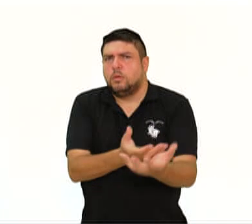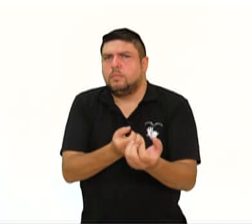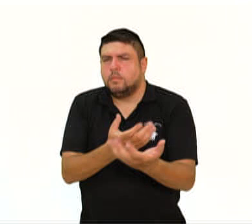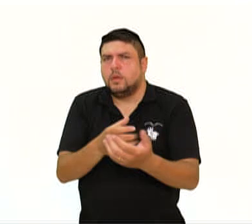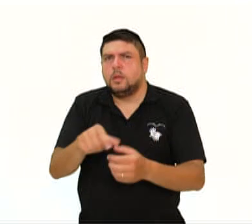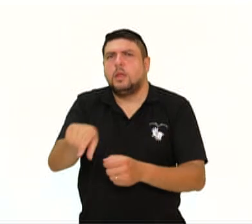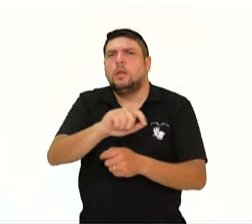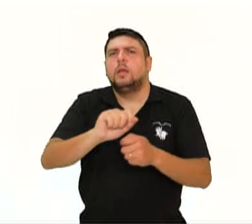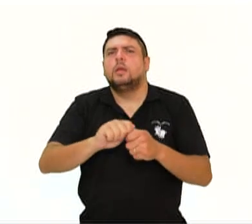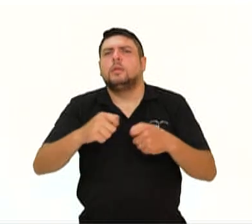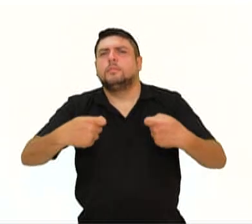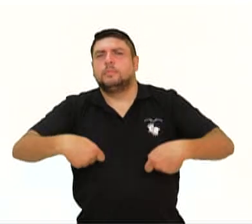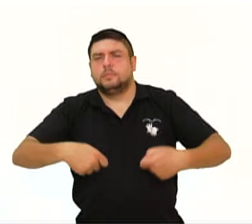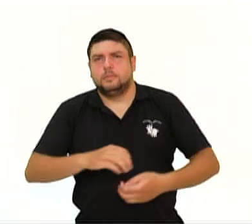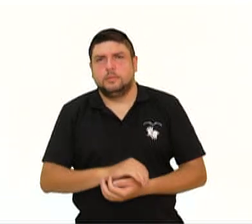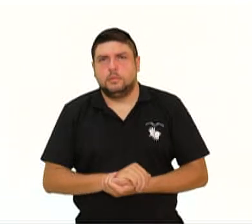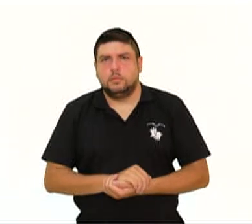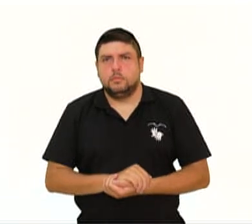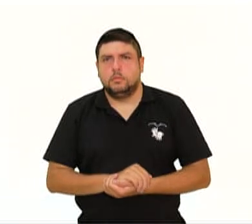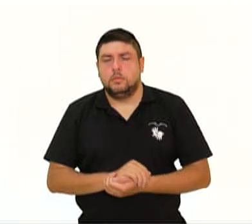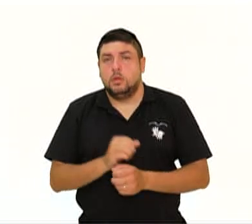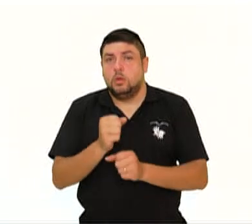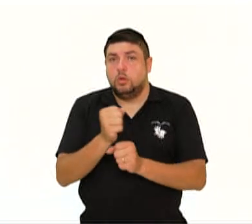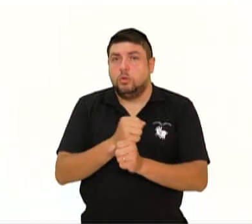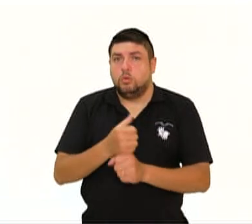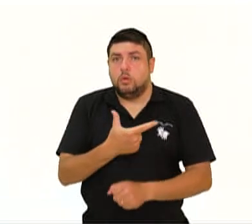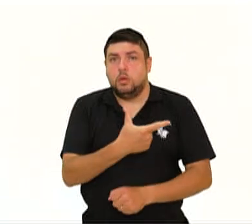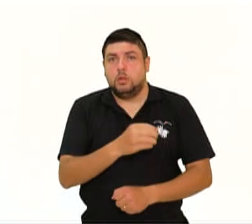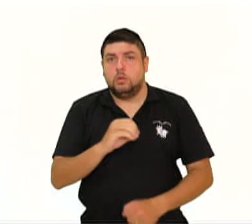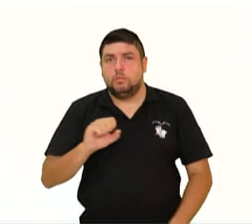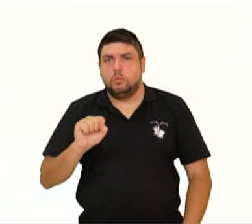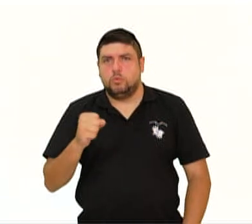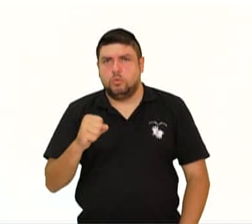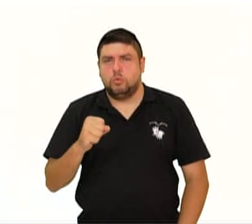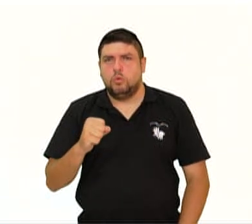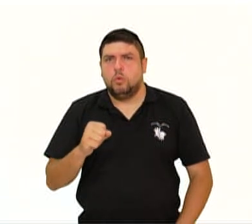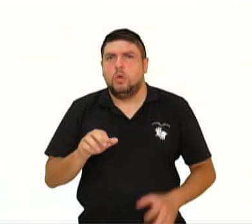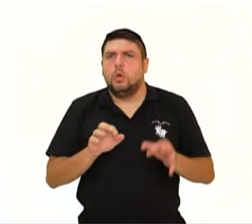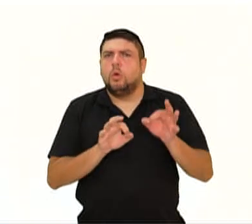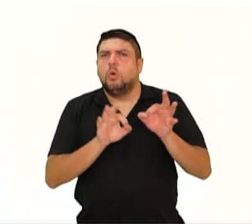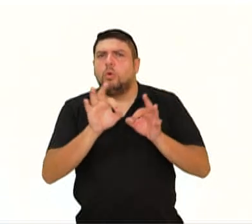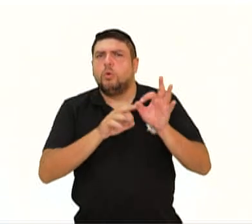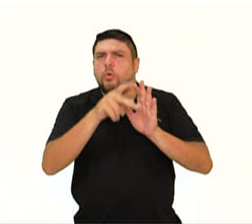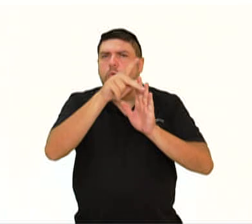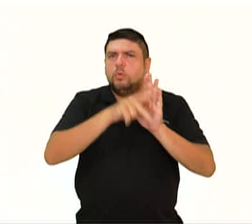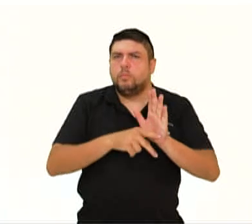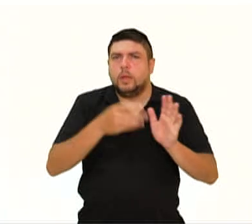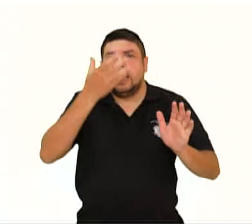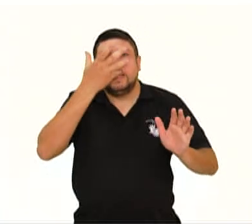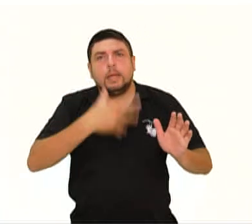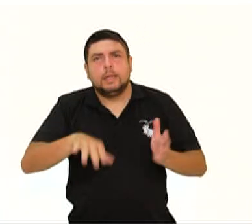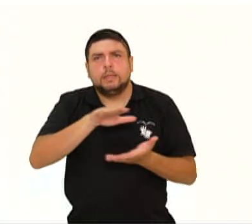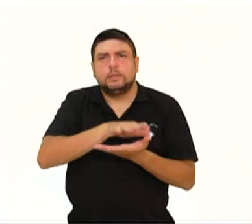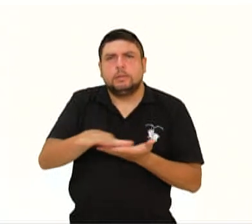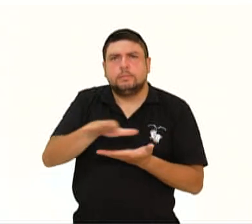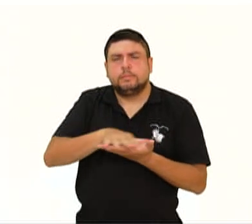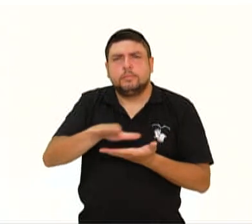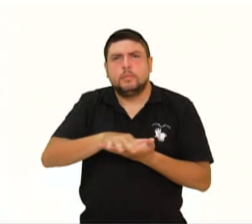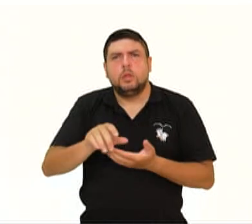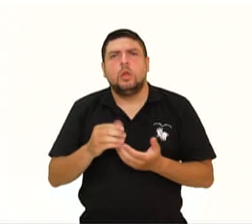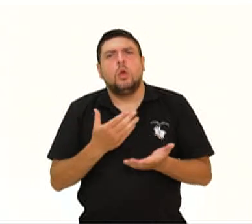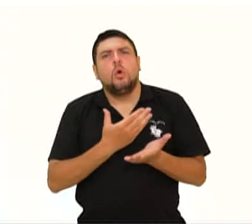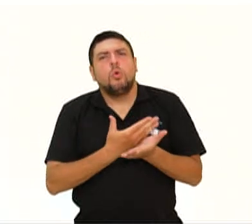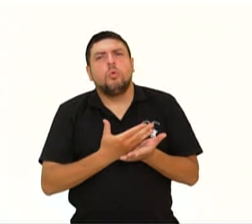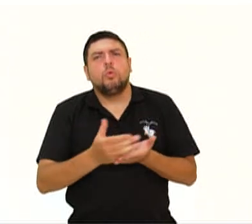Ladislau Dunbar. No final do ano de 2008, o projeto Criança e Consumo do Instituto Alana iniciou uma série de